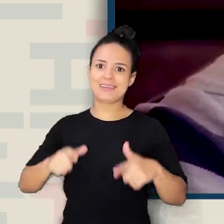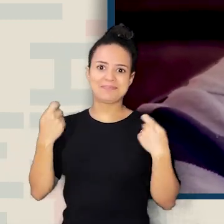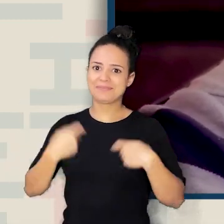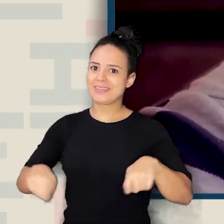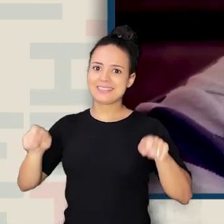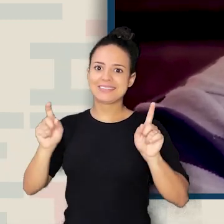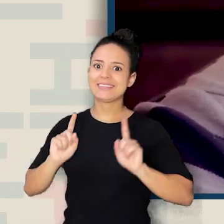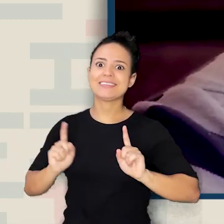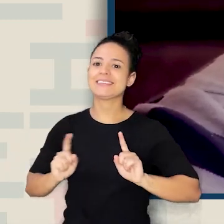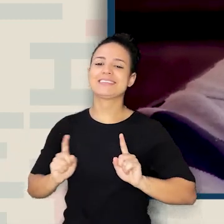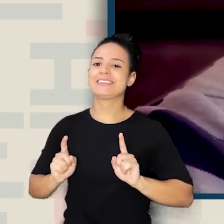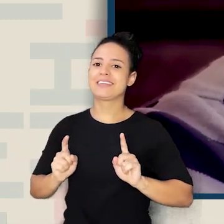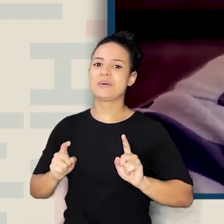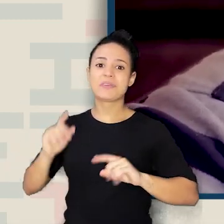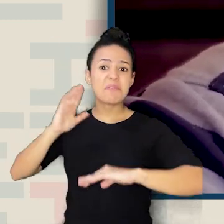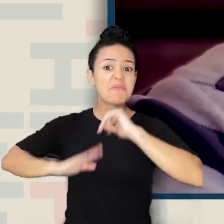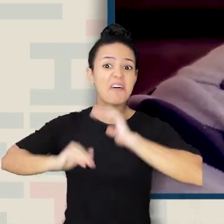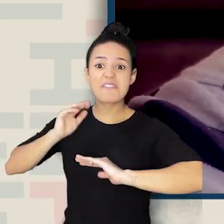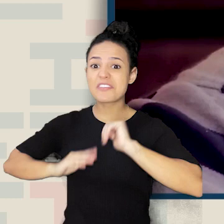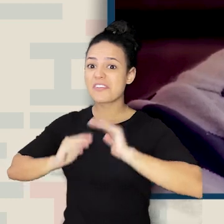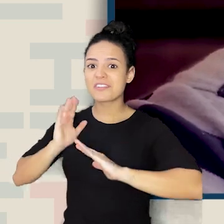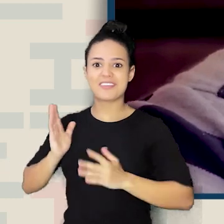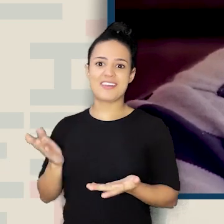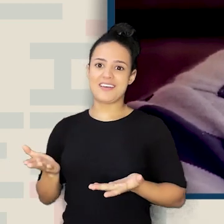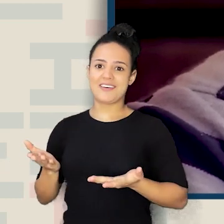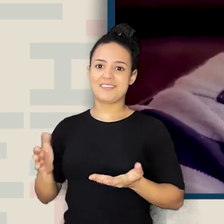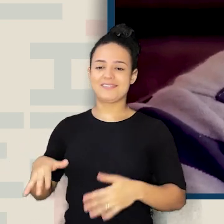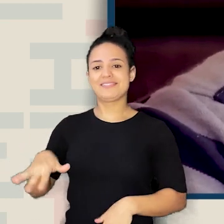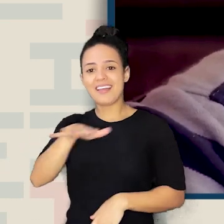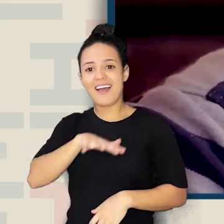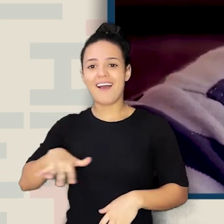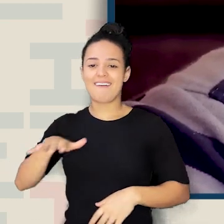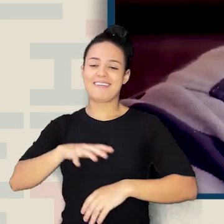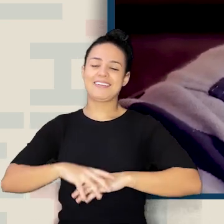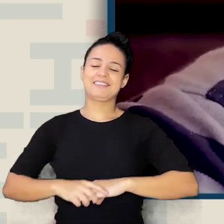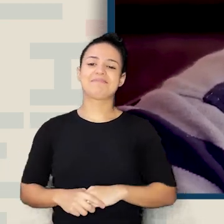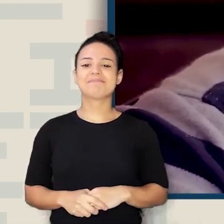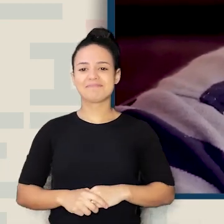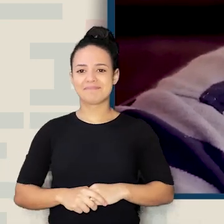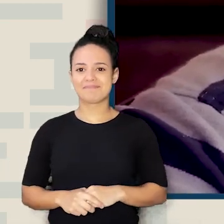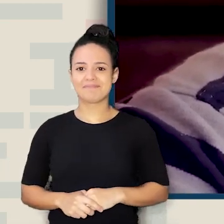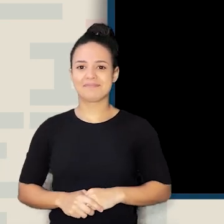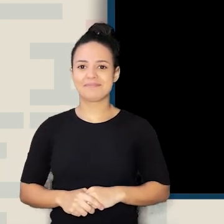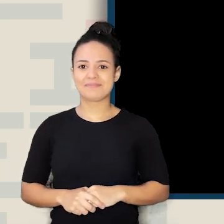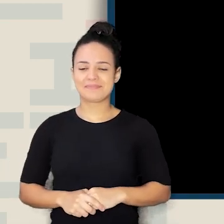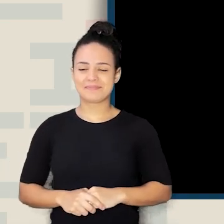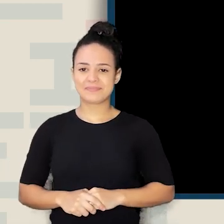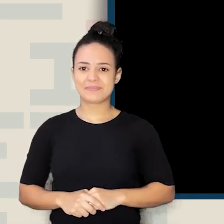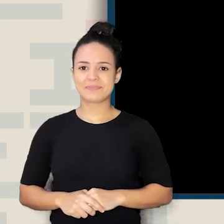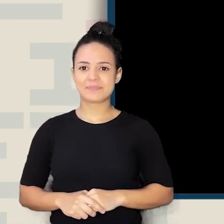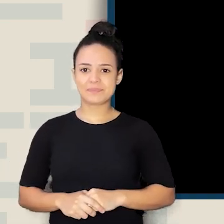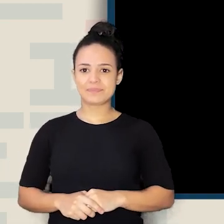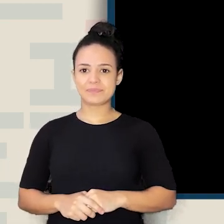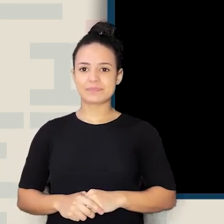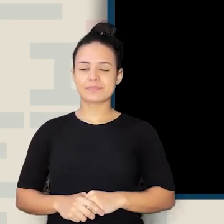aprender, mas em termos de prática instrumental, não, né?